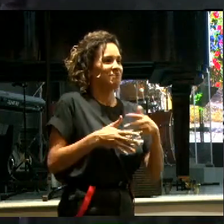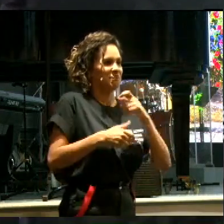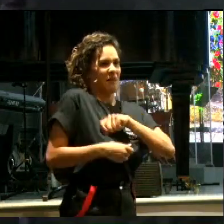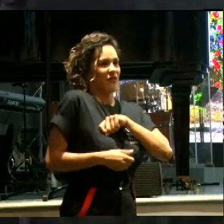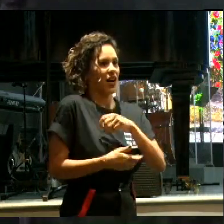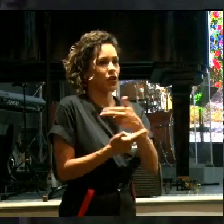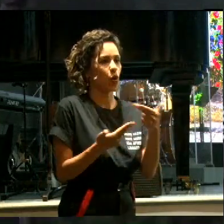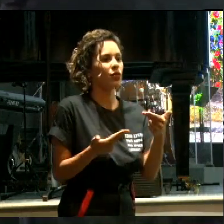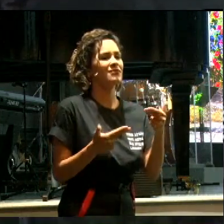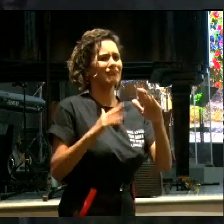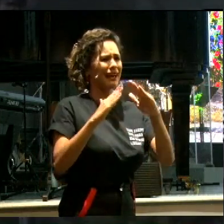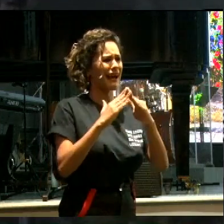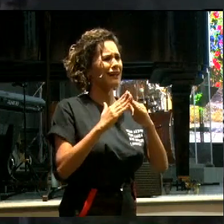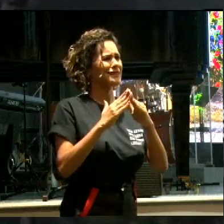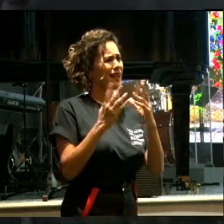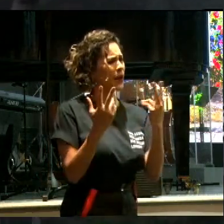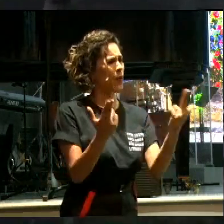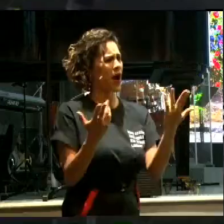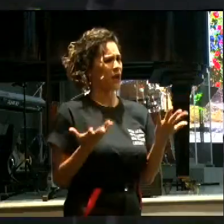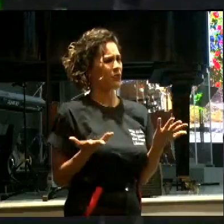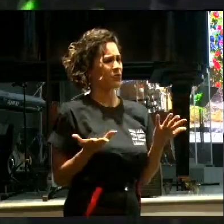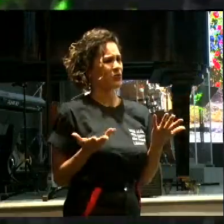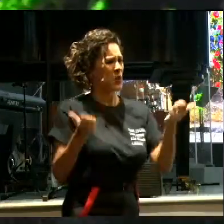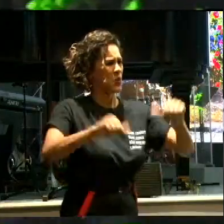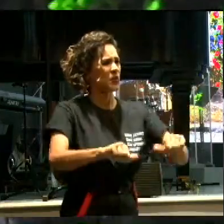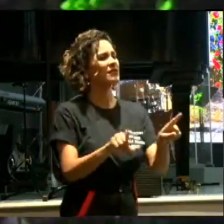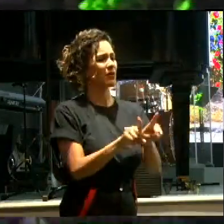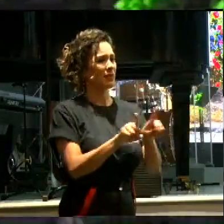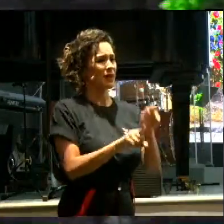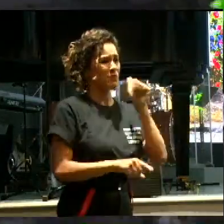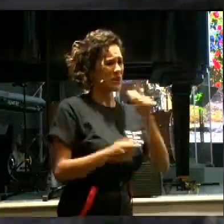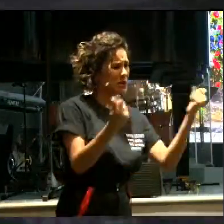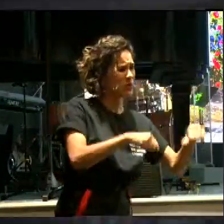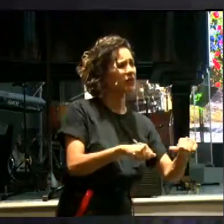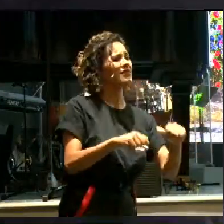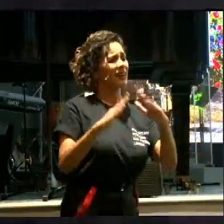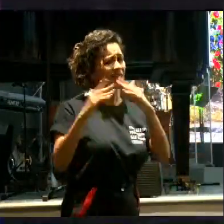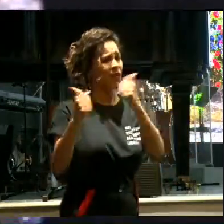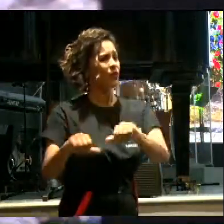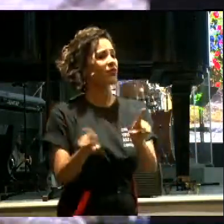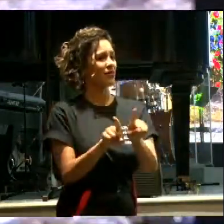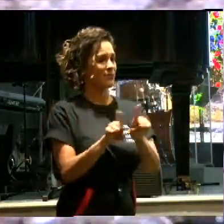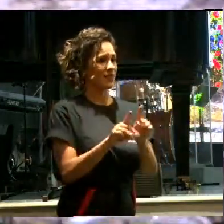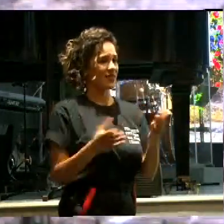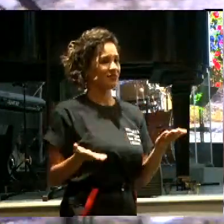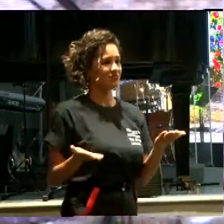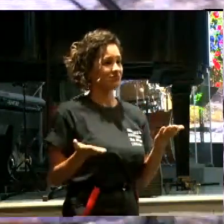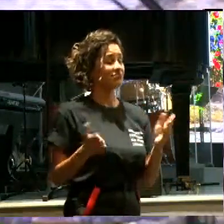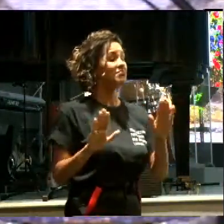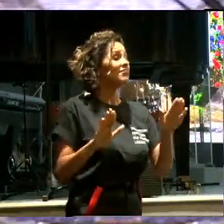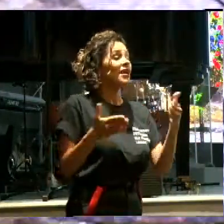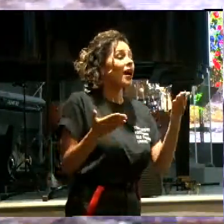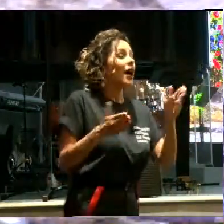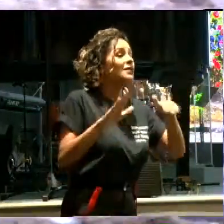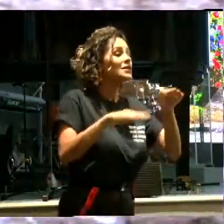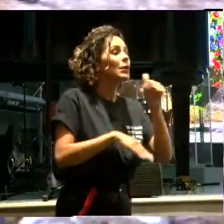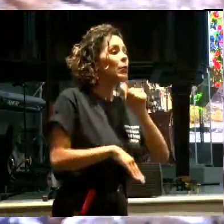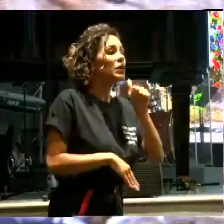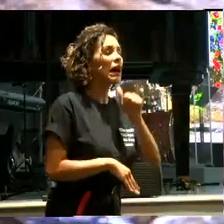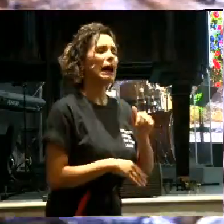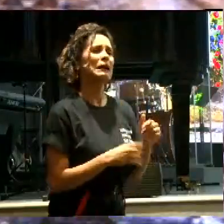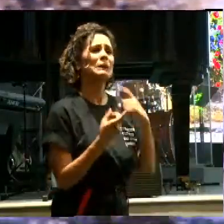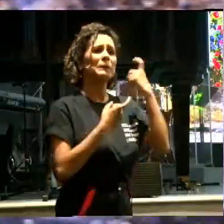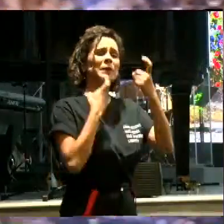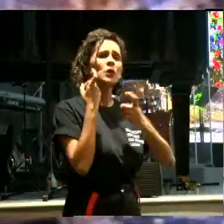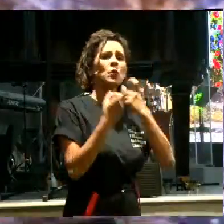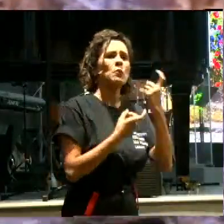é vitoriosa. E você não está preocupada com a roupa que você não compra há não sei quanto tempo, você não está preocupada com o